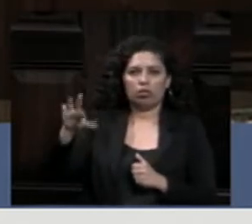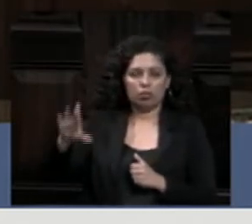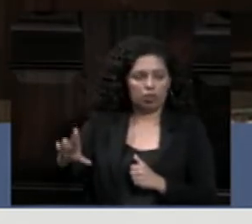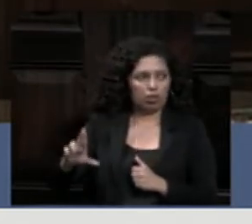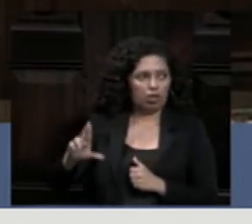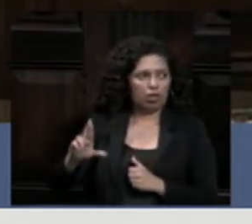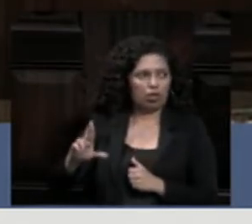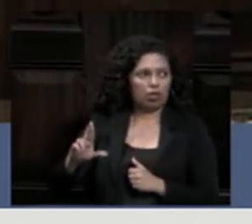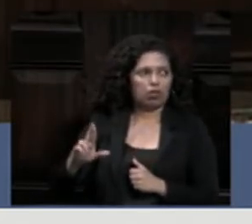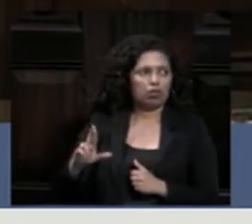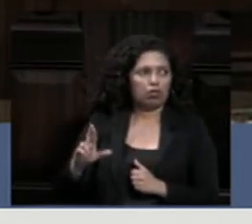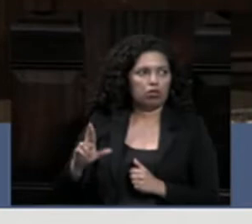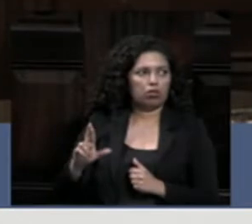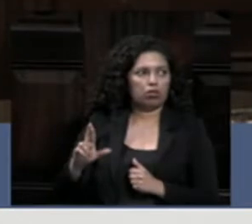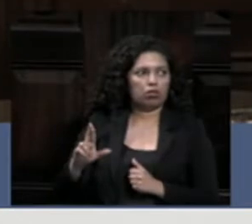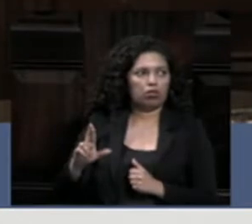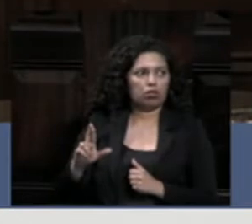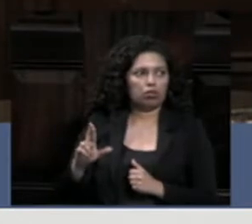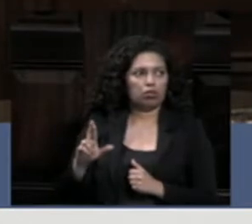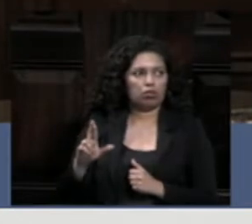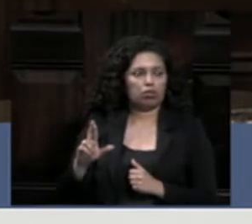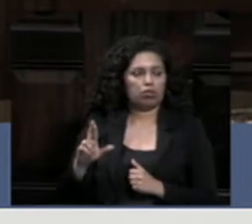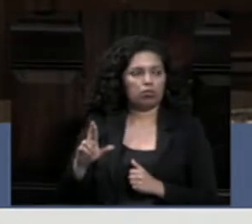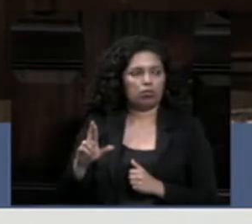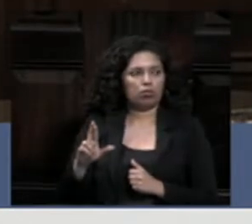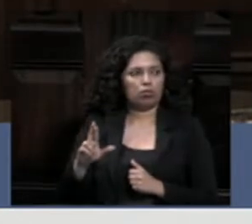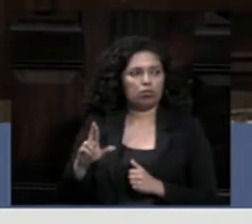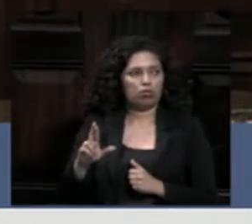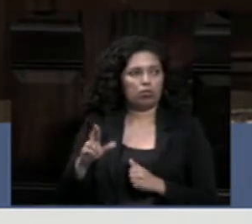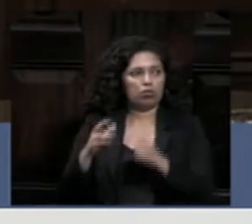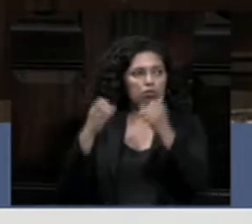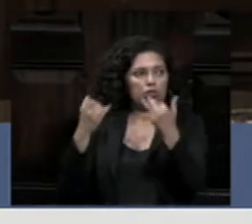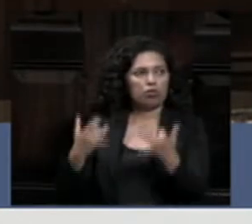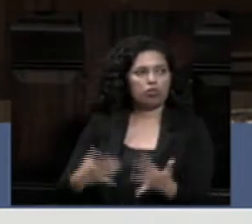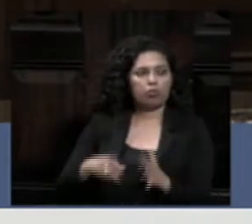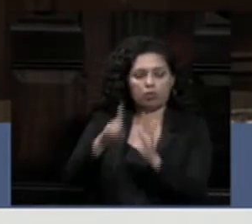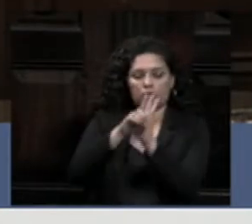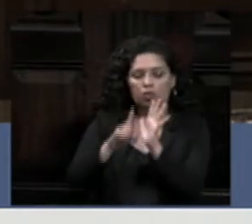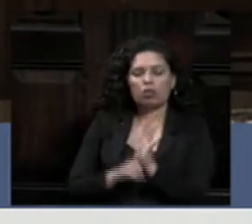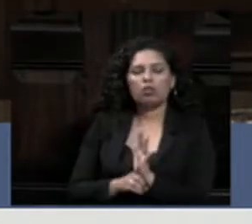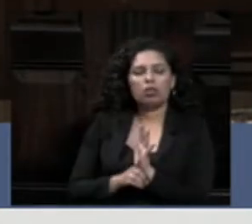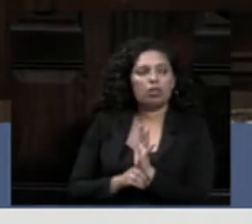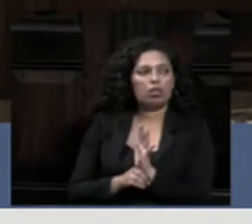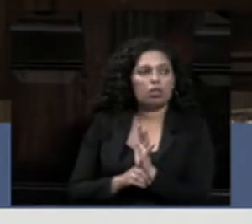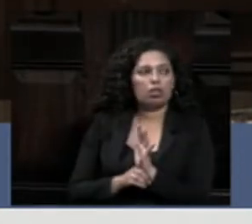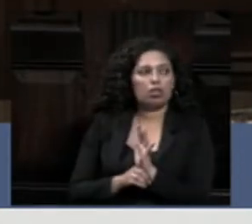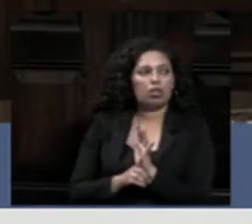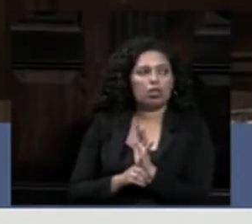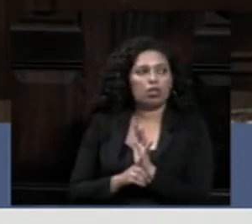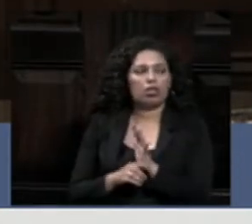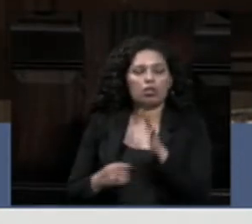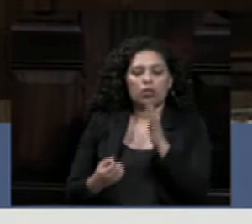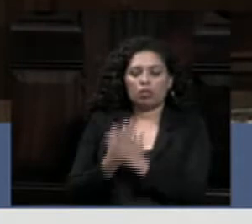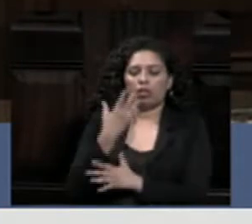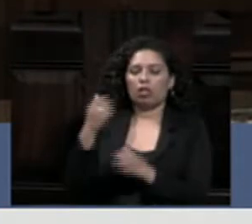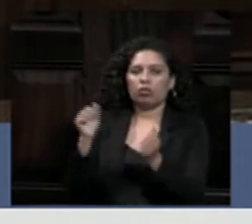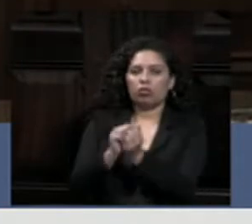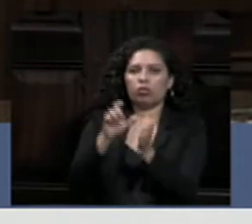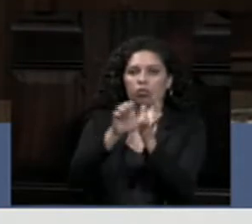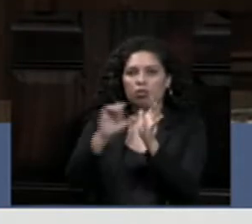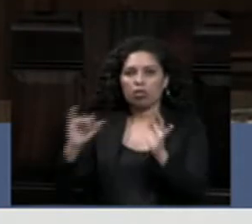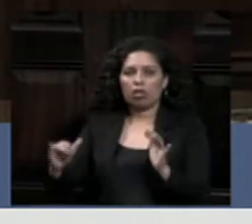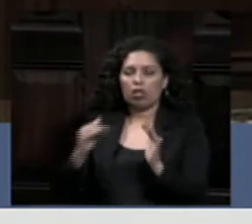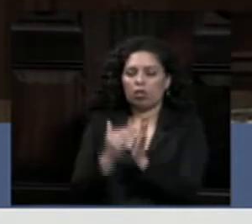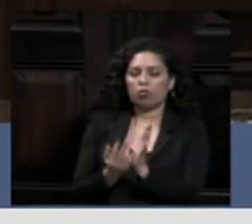eles usaram para isso é que não se poderia ampliar por decreto o que foi criado por lei. É uma